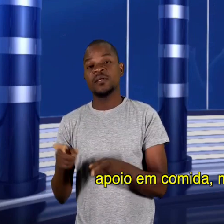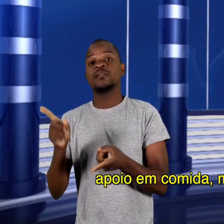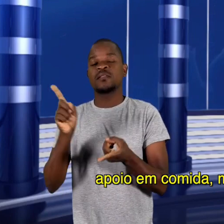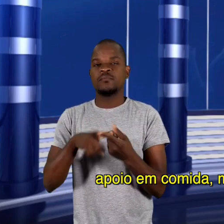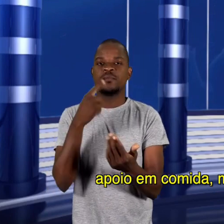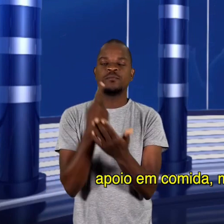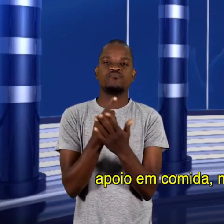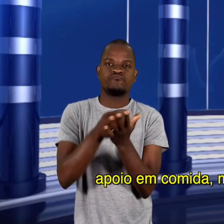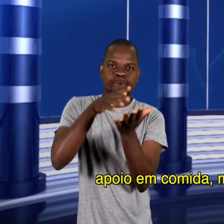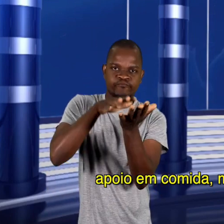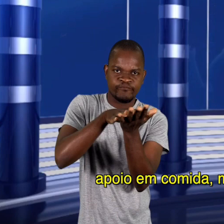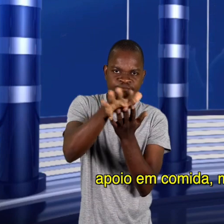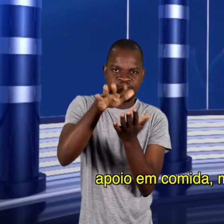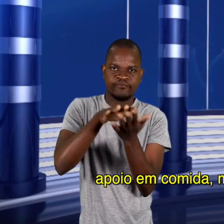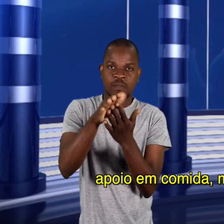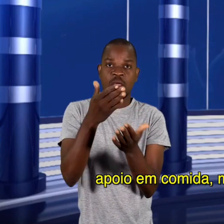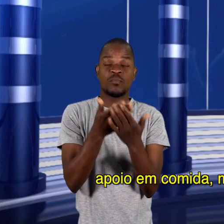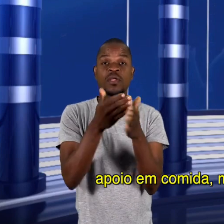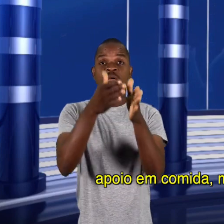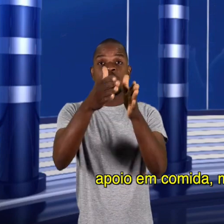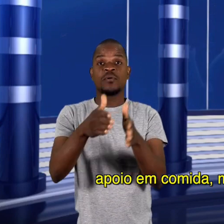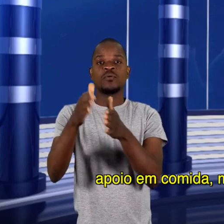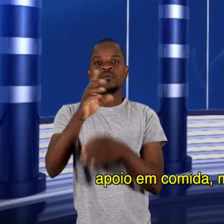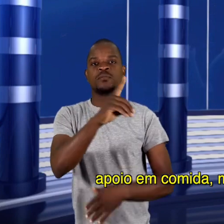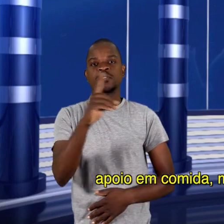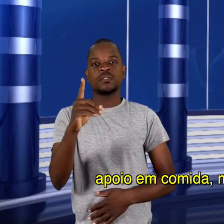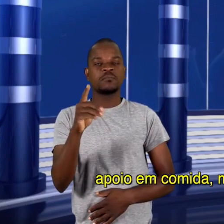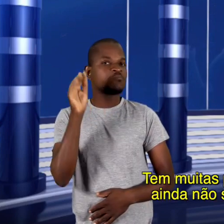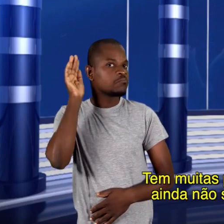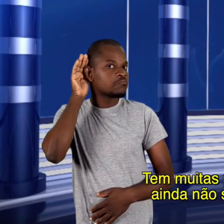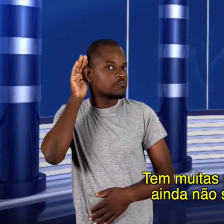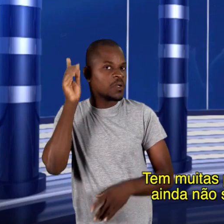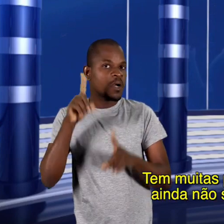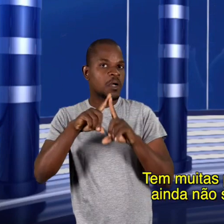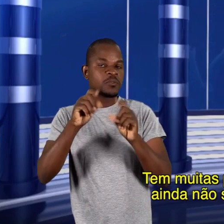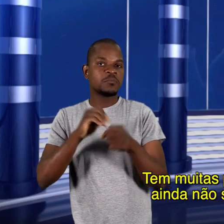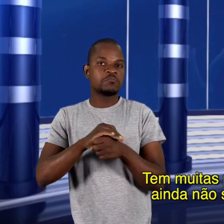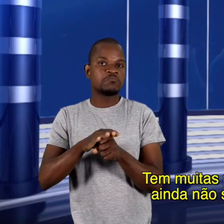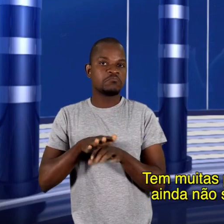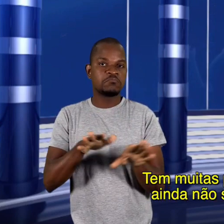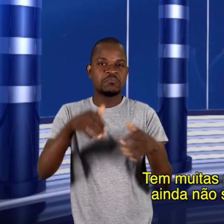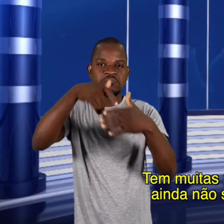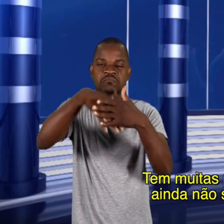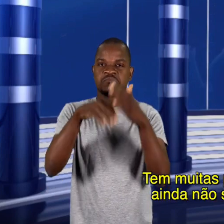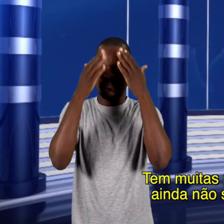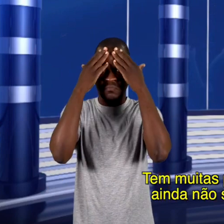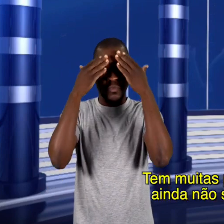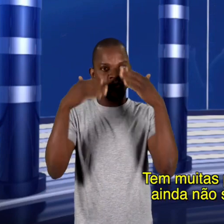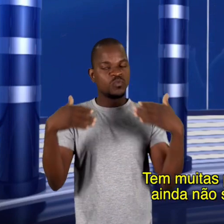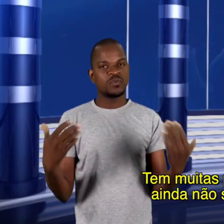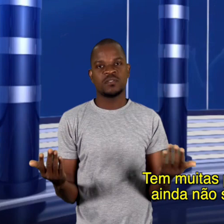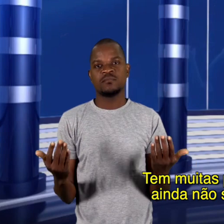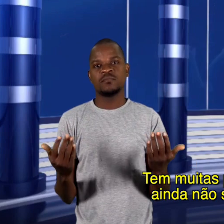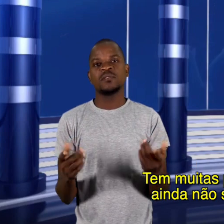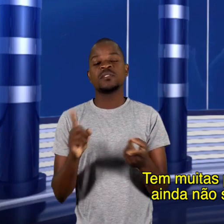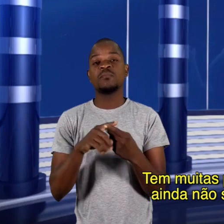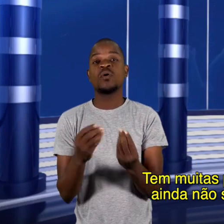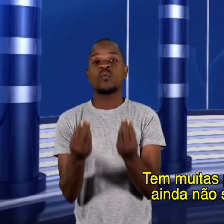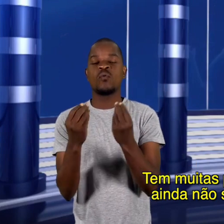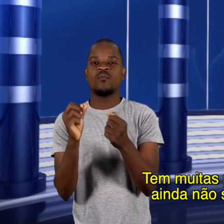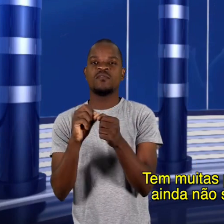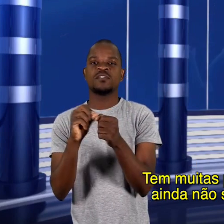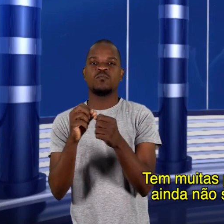detergentes, desefetantes, e matérias de sensibilização, porque sabemos que tem muitas pessoas com deficiência que ainda não têm nenhuma